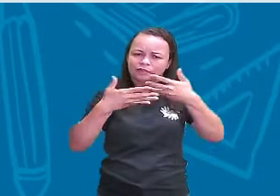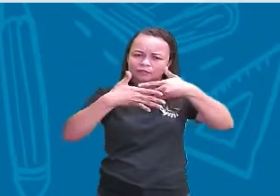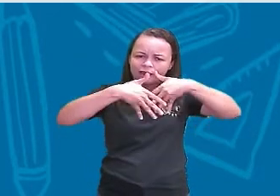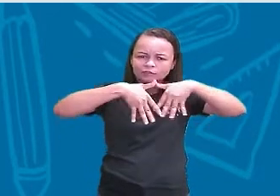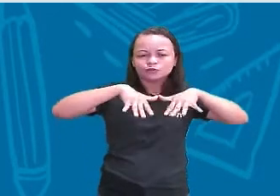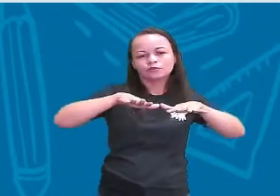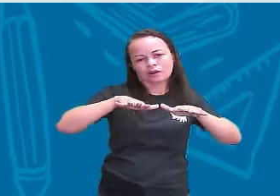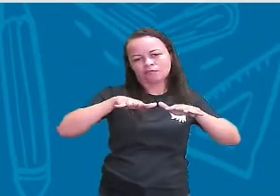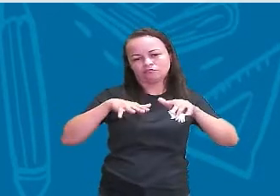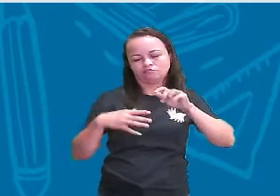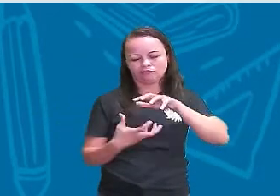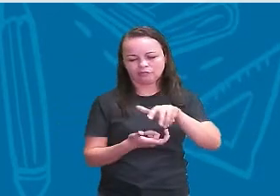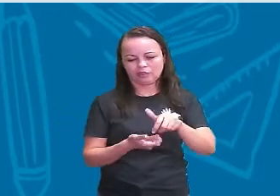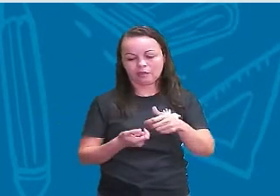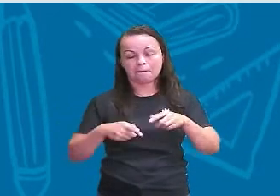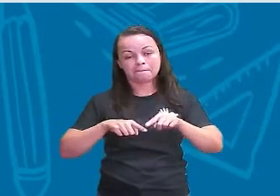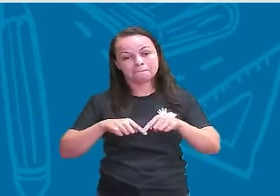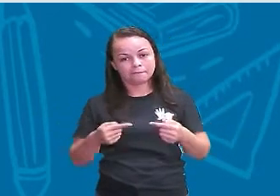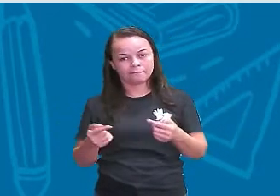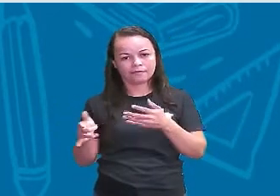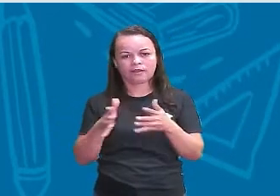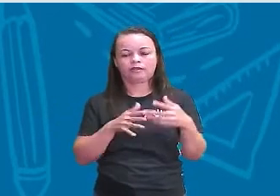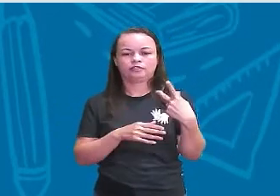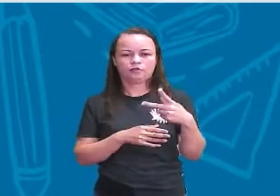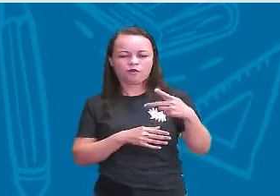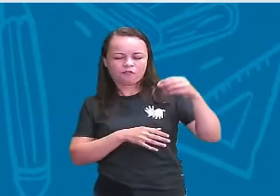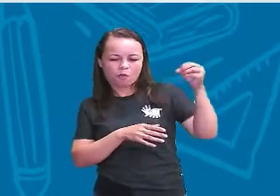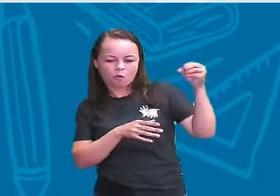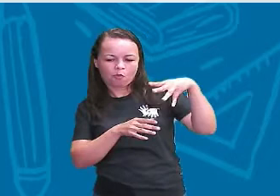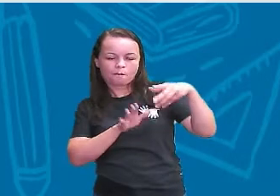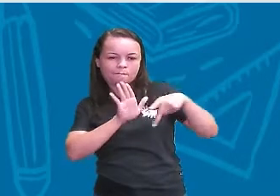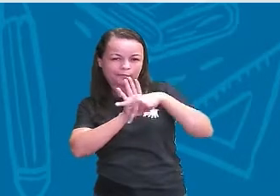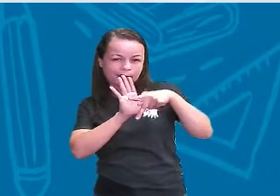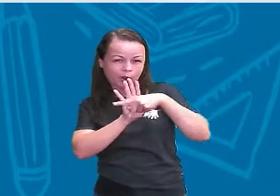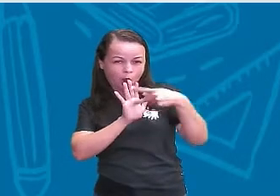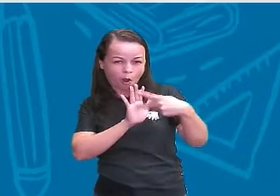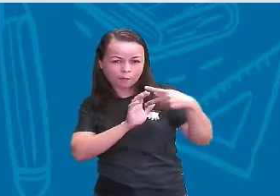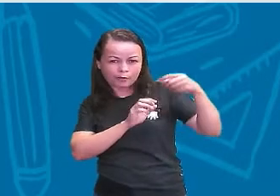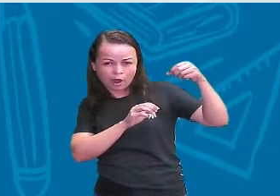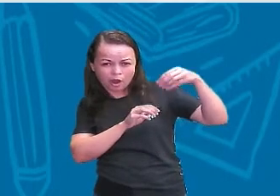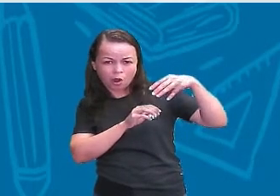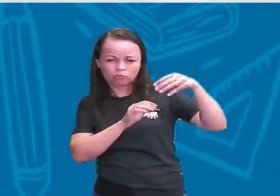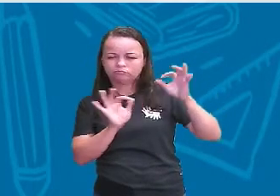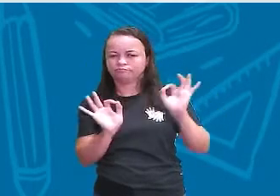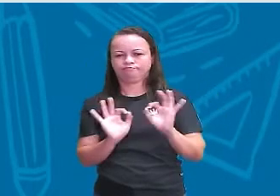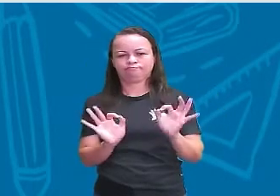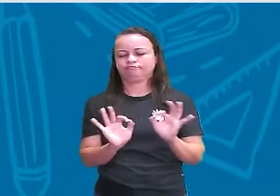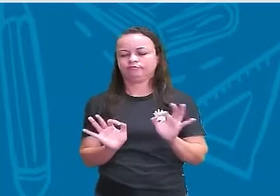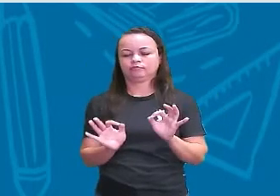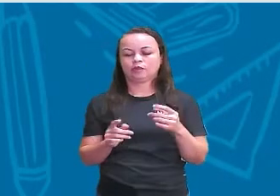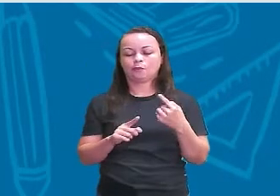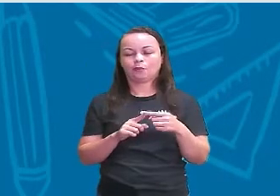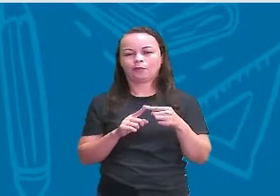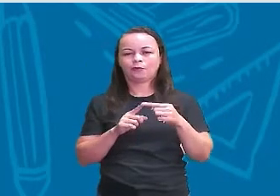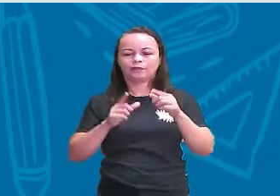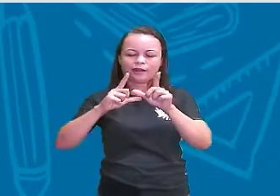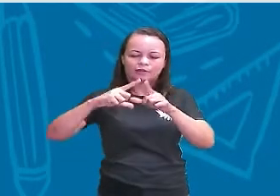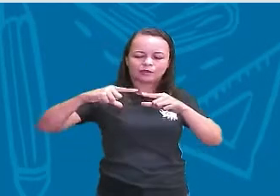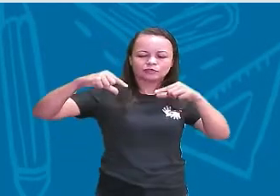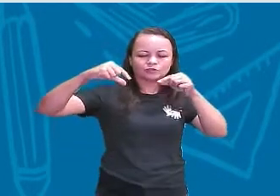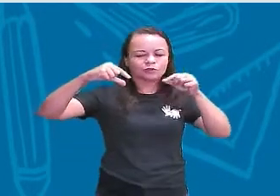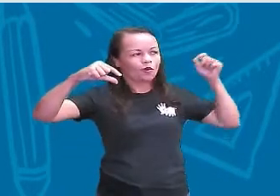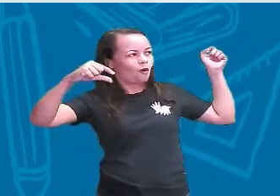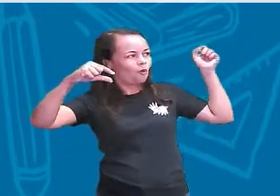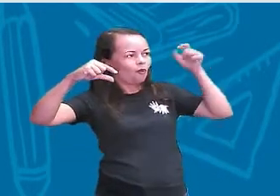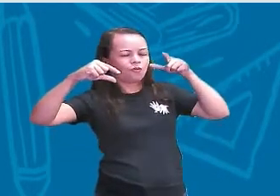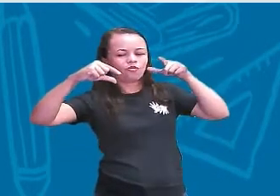certo? Mas ela não é uma fonte de luz. Ela não é uma fonte de luz, tá certo? Porque ela vai estar refletindo a luz do Sol